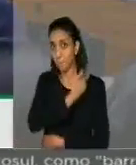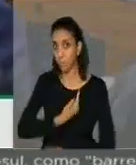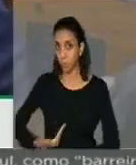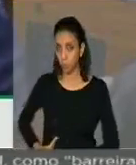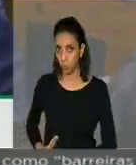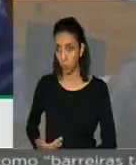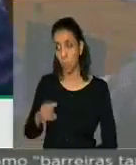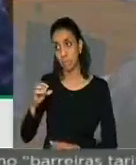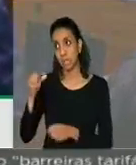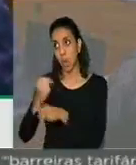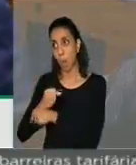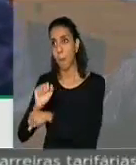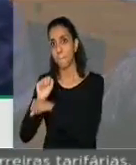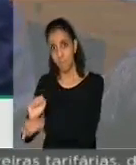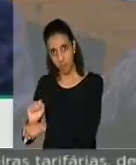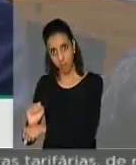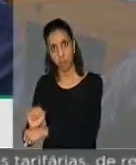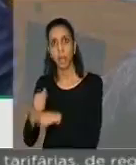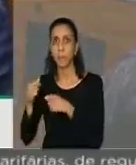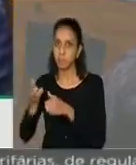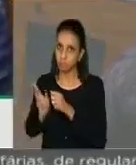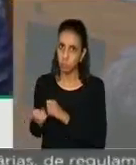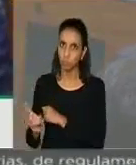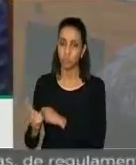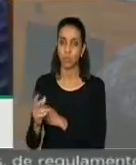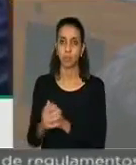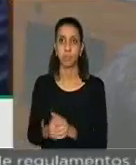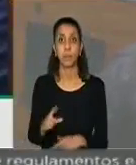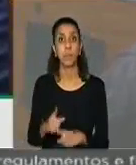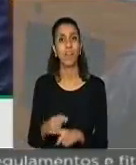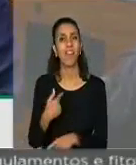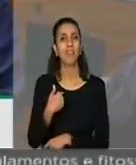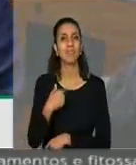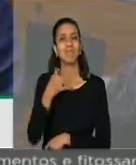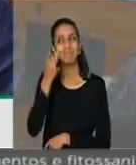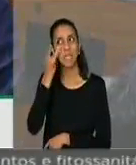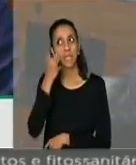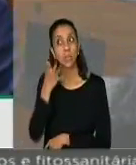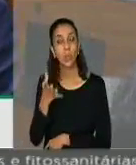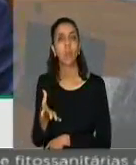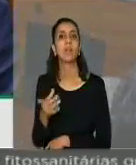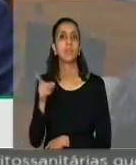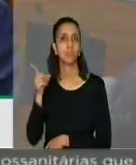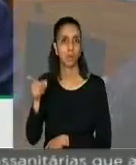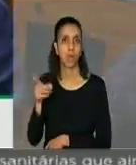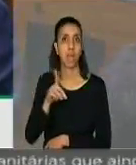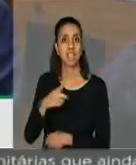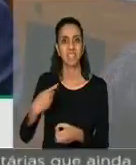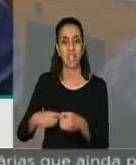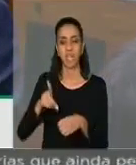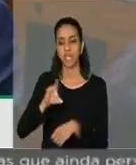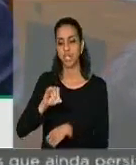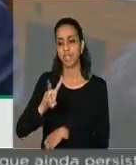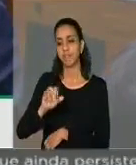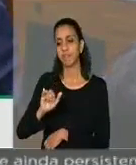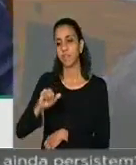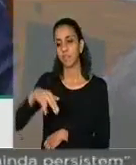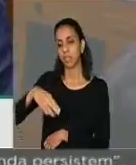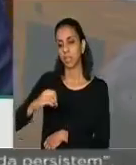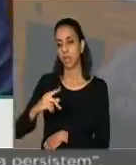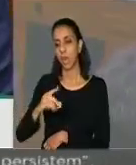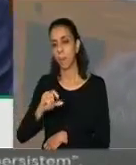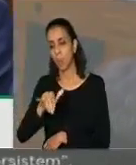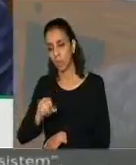estejam paradas. E tomo essa iniciativa por viver de perto, lá em Divinópolis, uma luta que eu comecei há vários anos